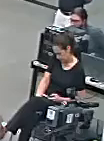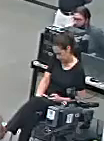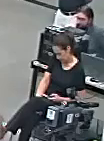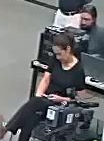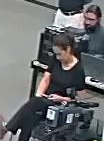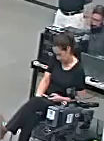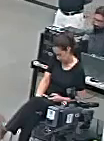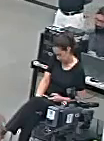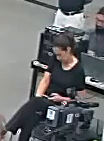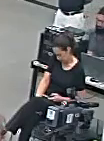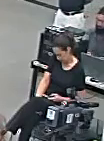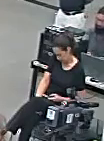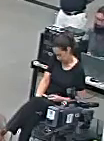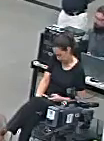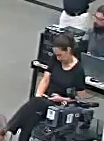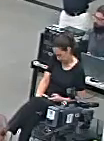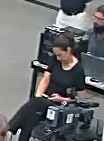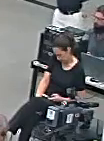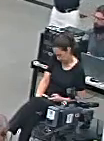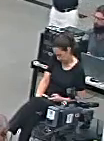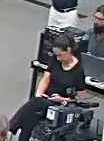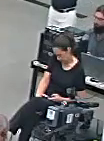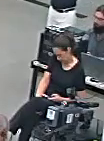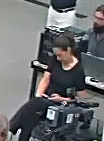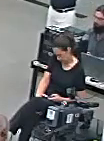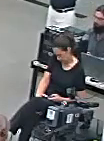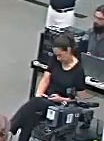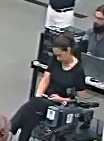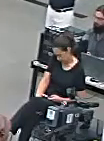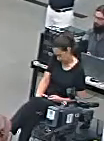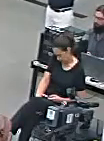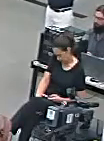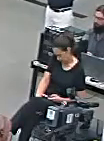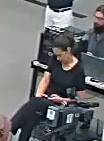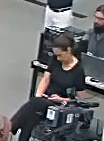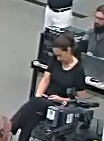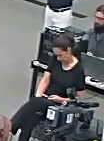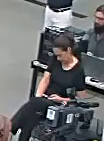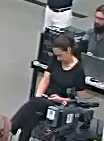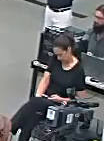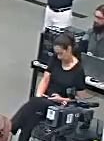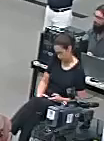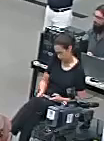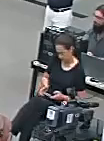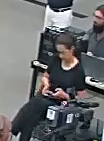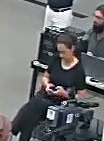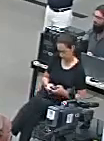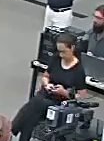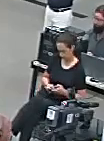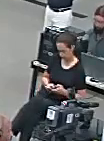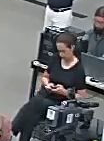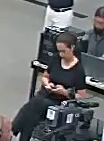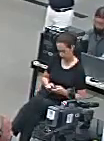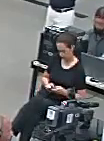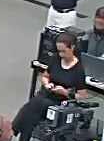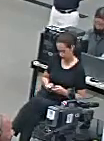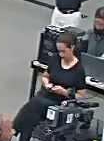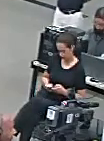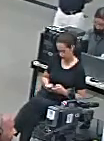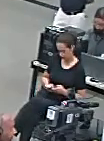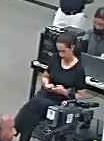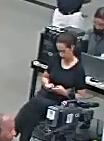viajar do direito de vir e di o seguinte a os quadros dos ônibus foi reduzido sim ele diz